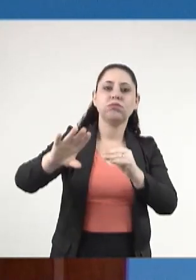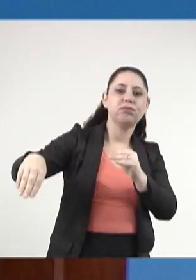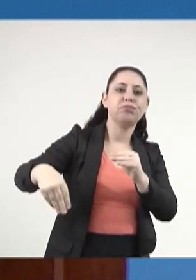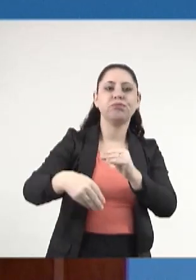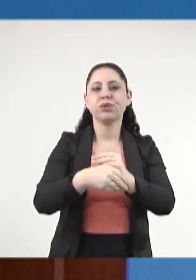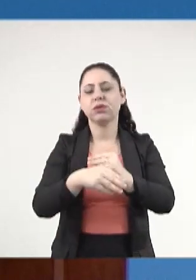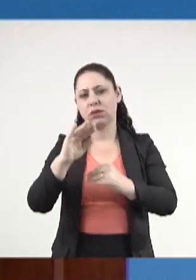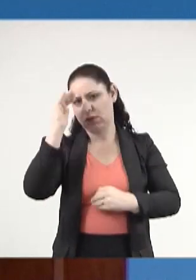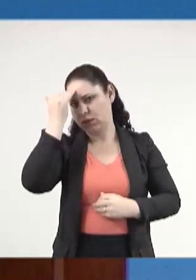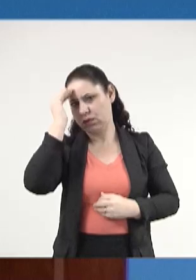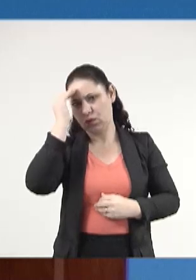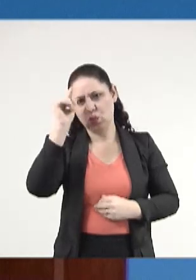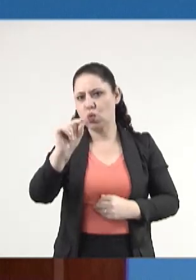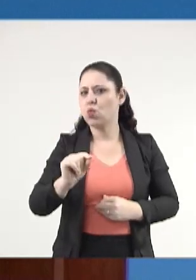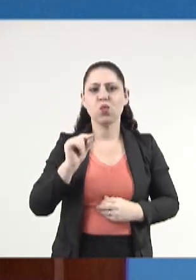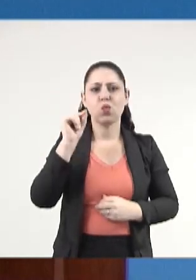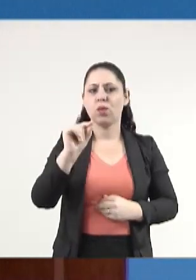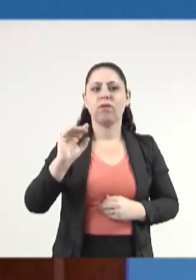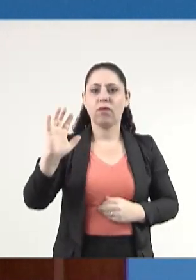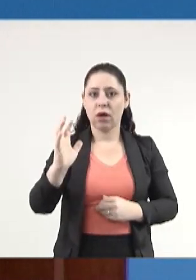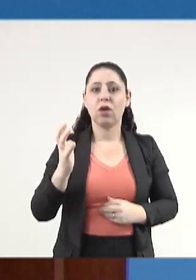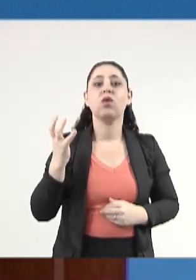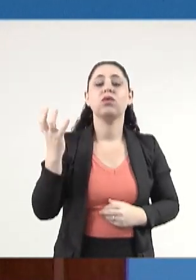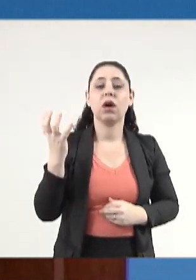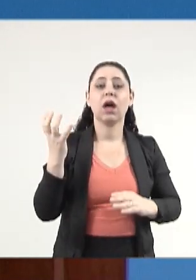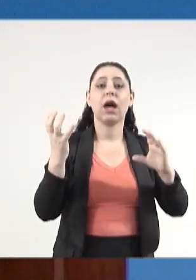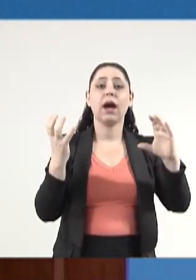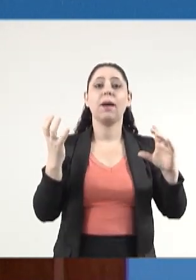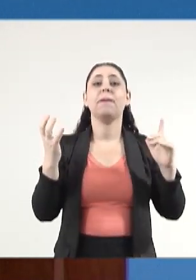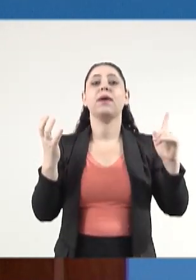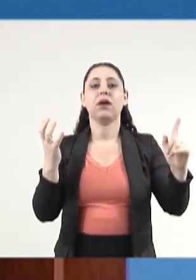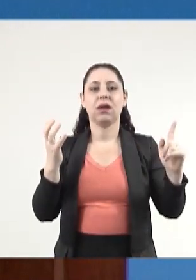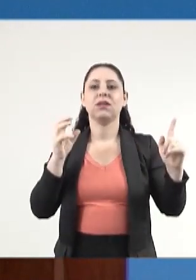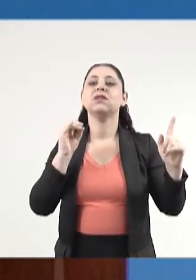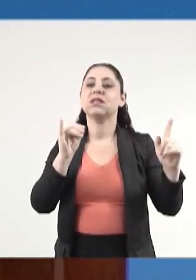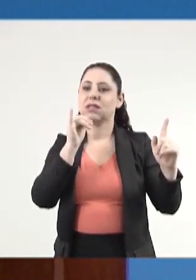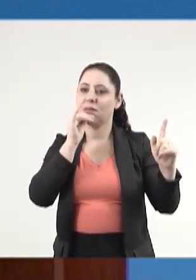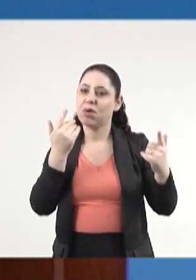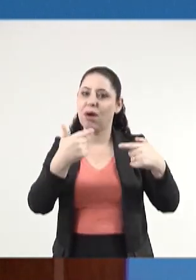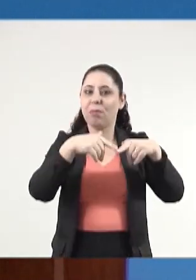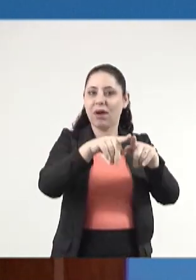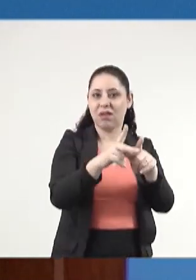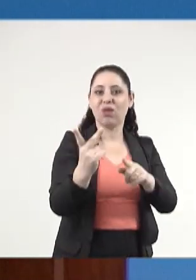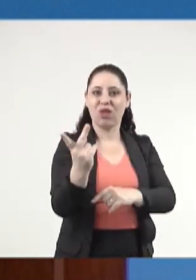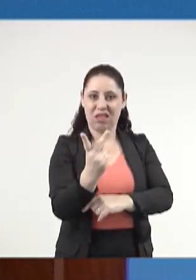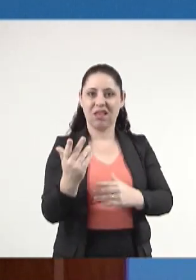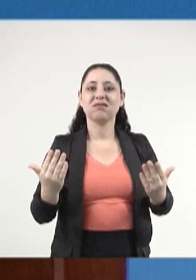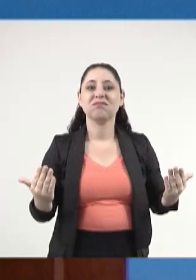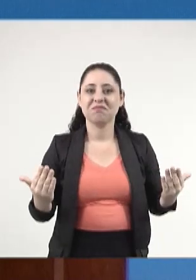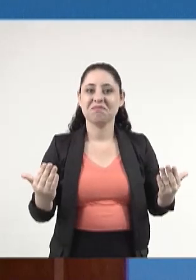A gente quer entender o que vai acontecer com Campo Grande com esse tipo de parceria.